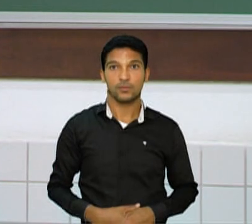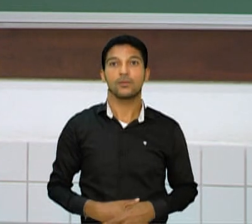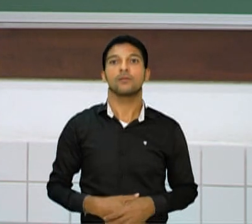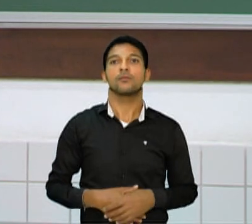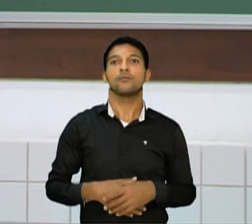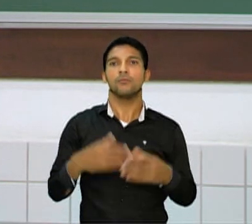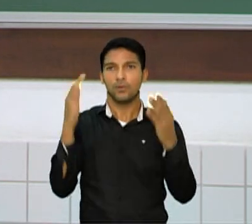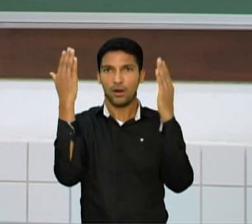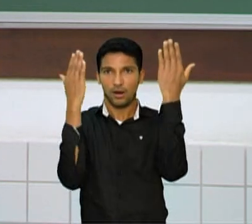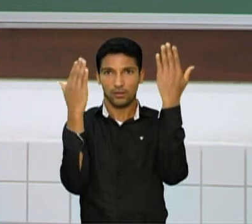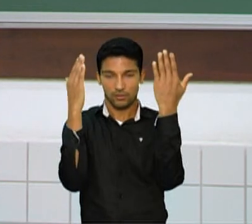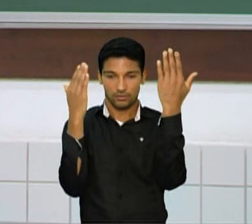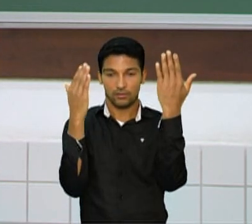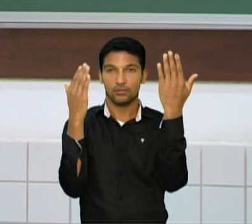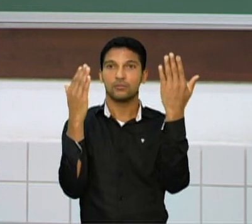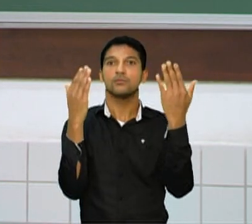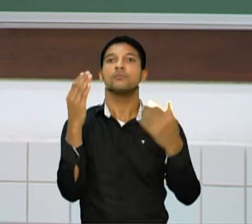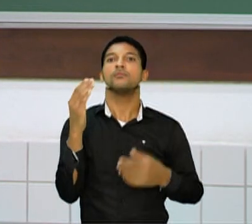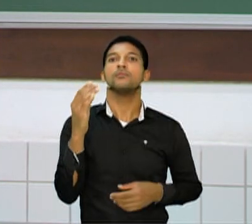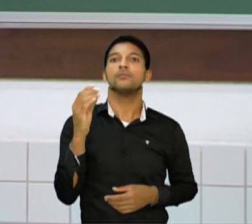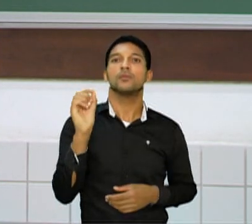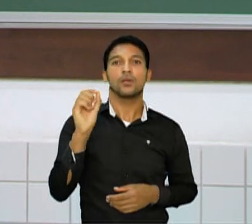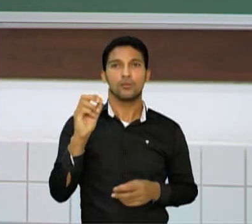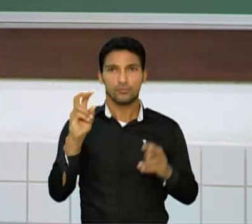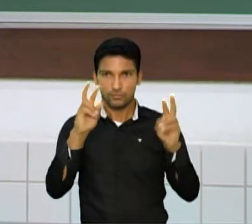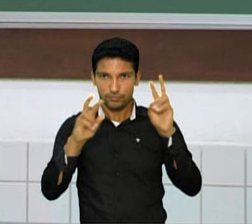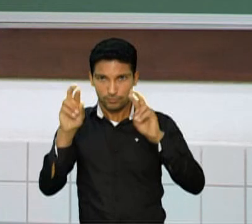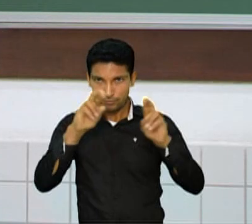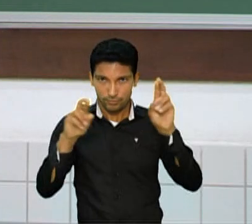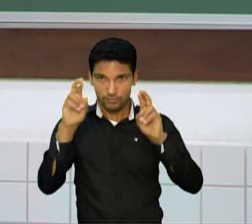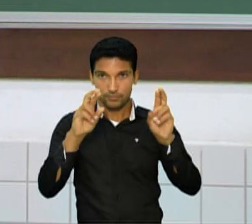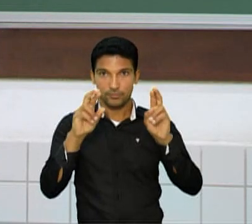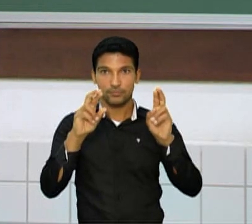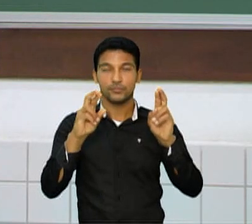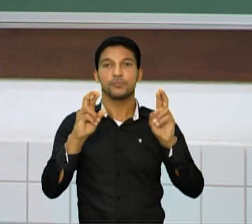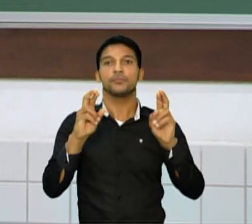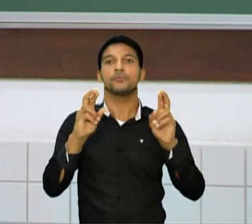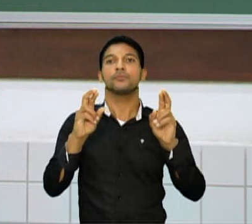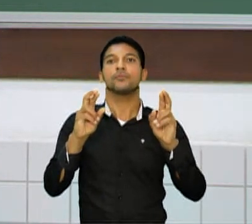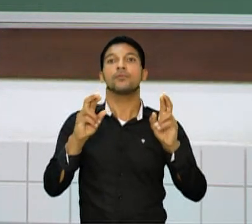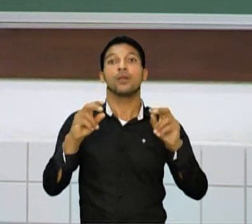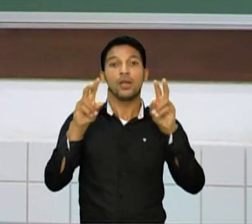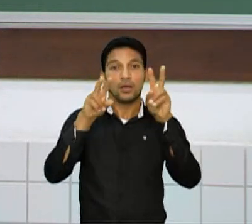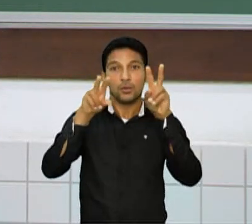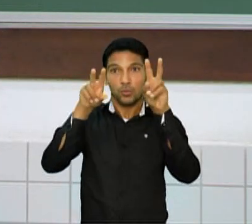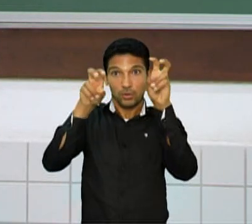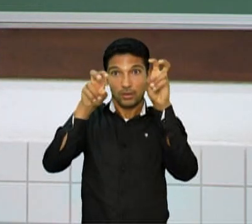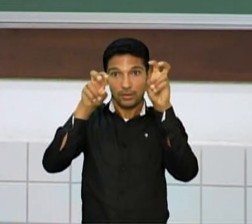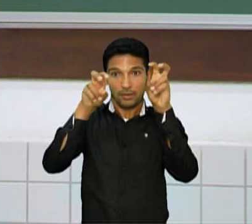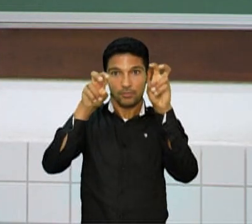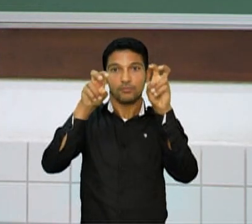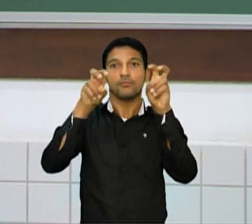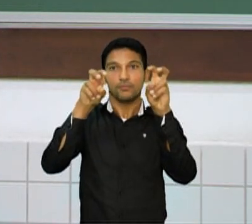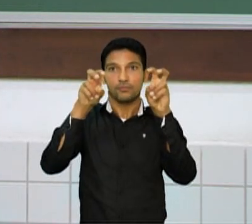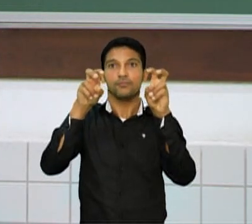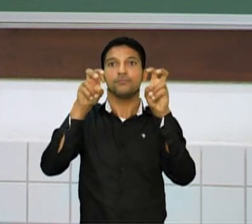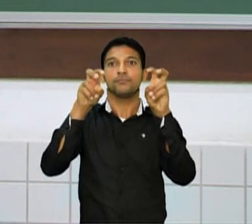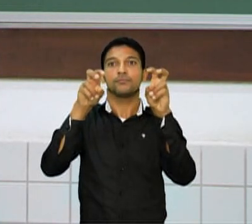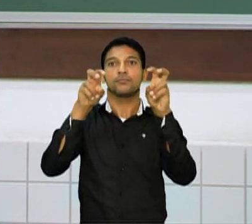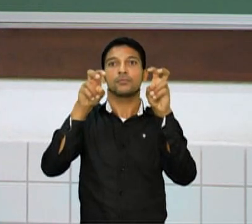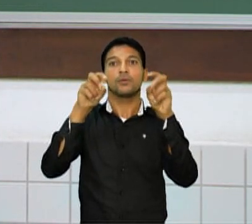Então vamos analisar com certa observação mais efetiva. É um tema muito particular e deve ser